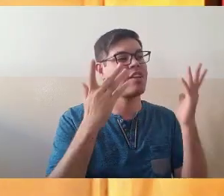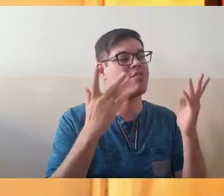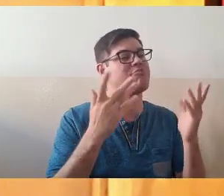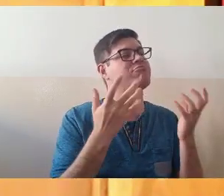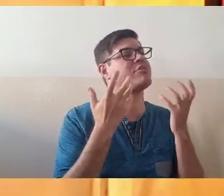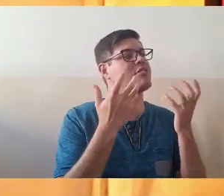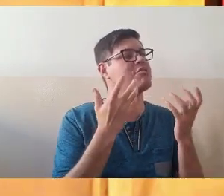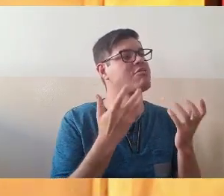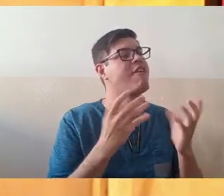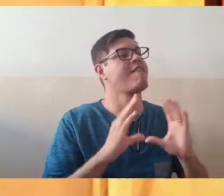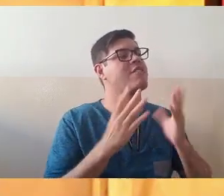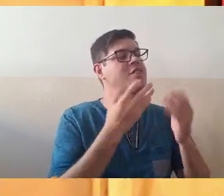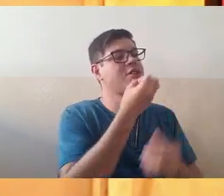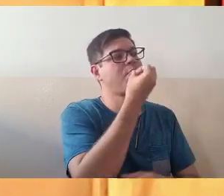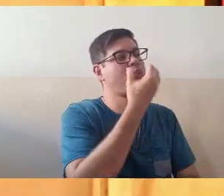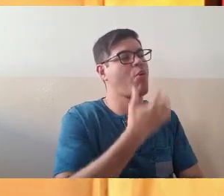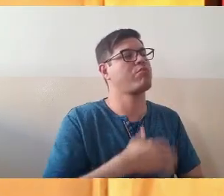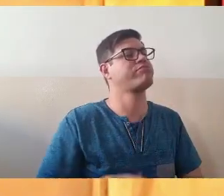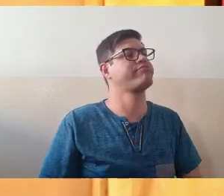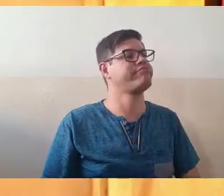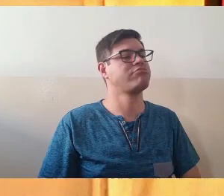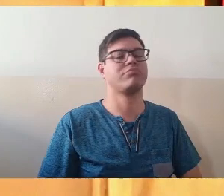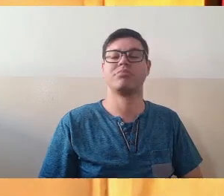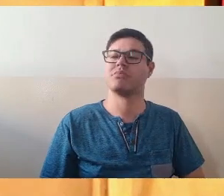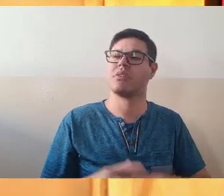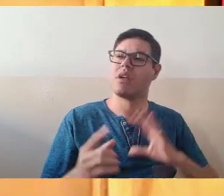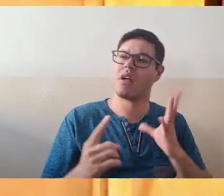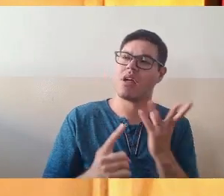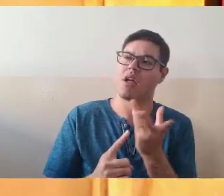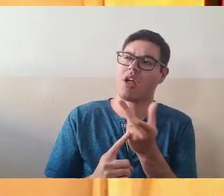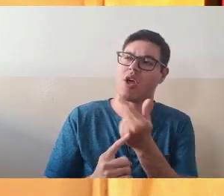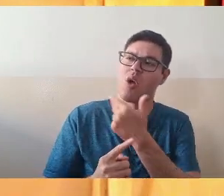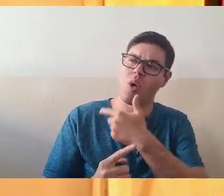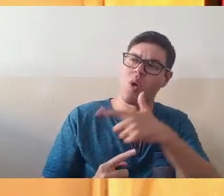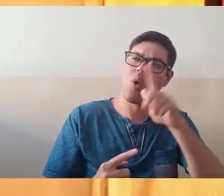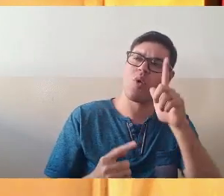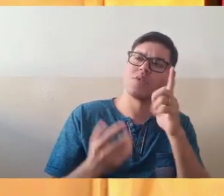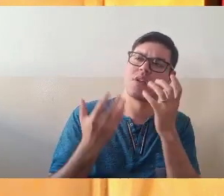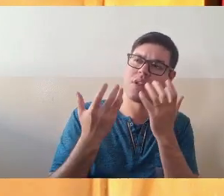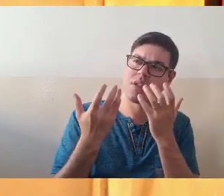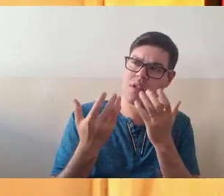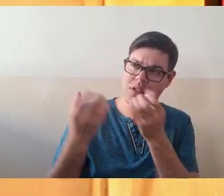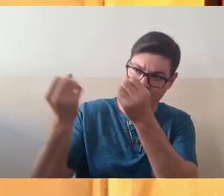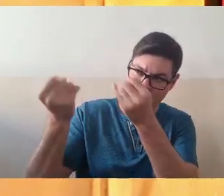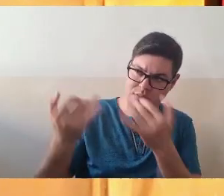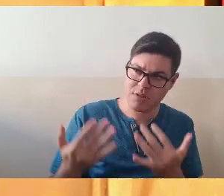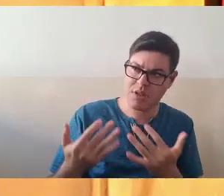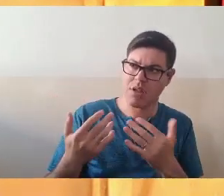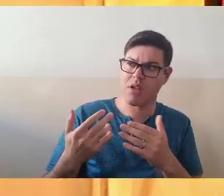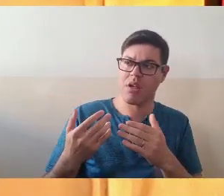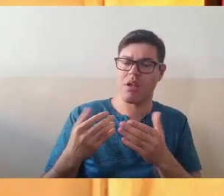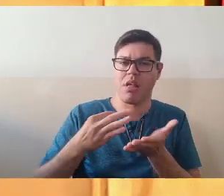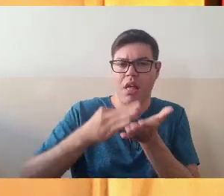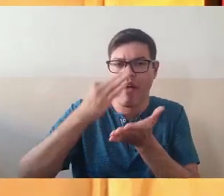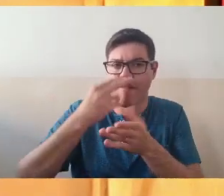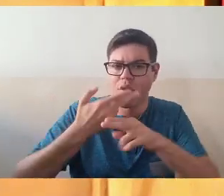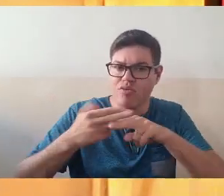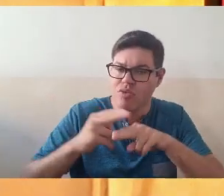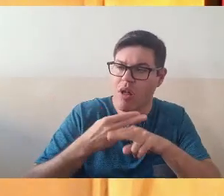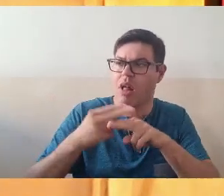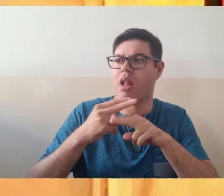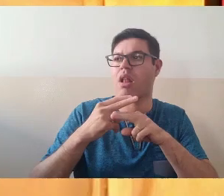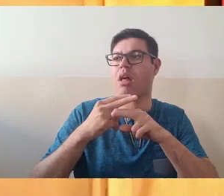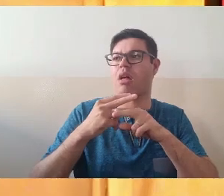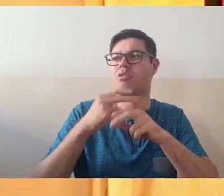Tem algum outro artista, além desse, que você não queira falar dessa atração aí? Na Café com Chocolate, no Arraial, na praça, já